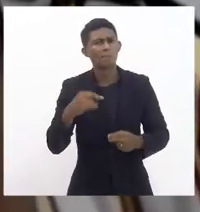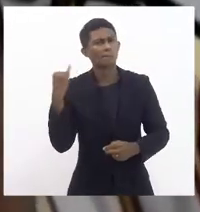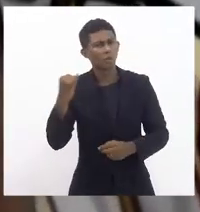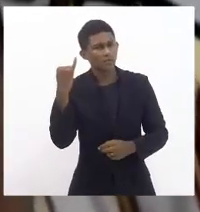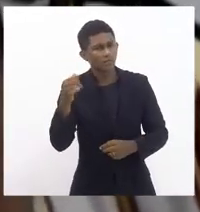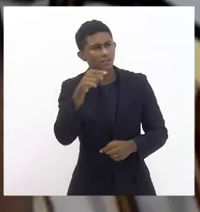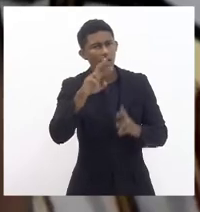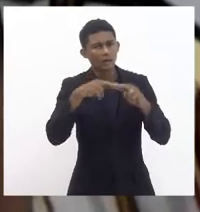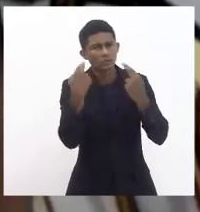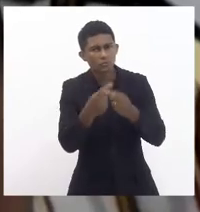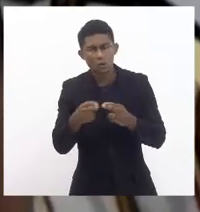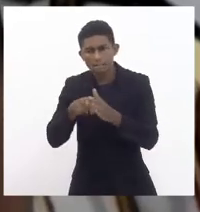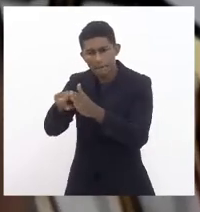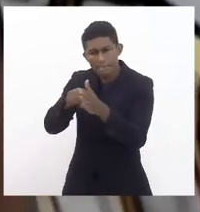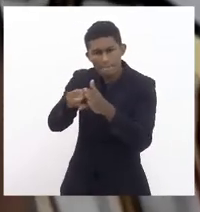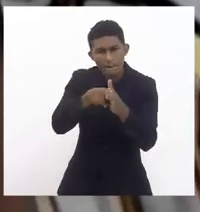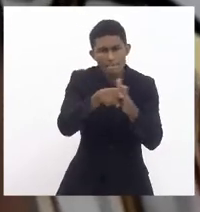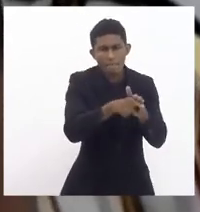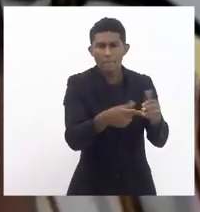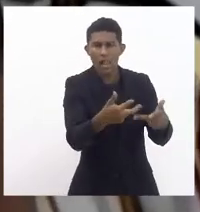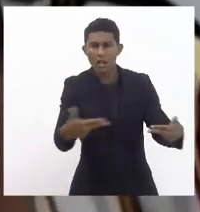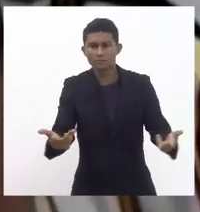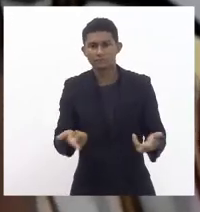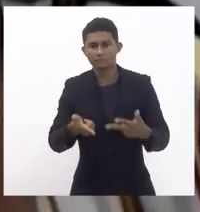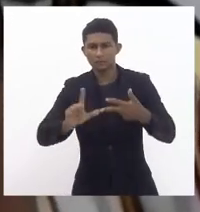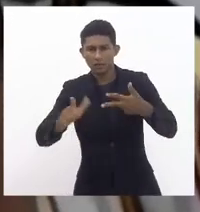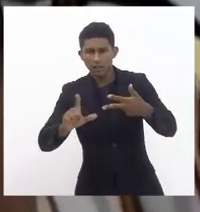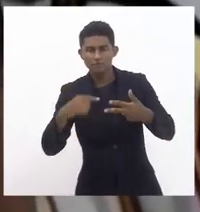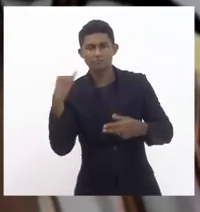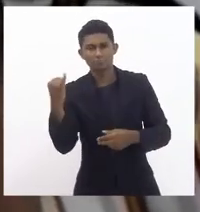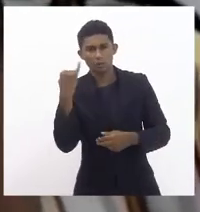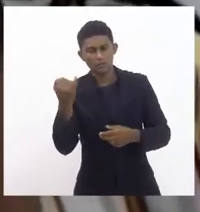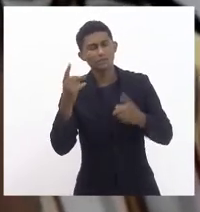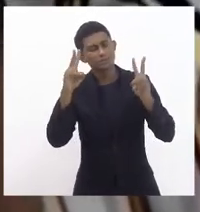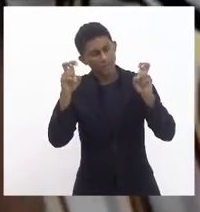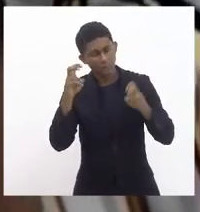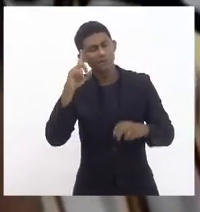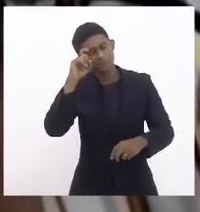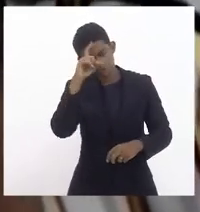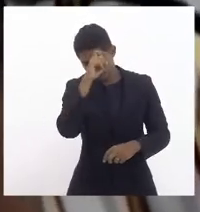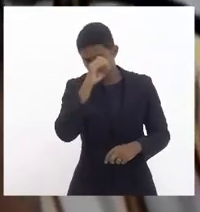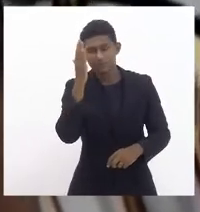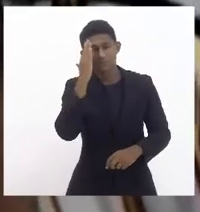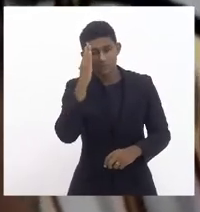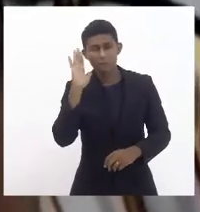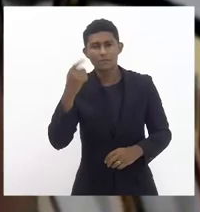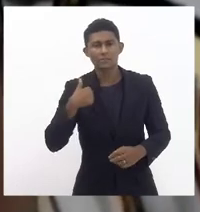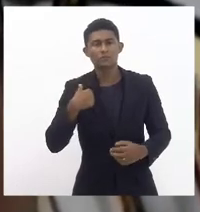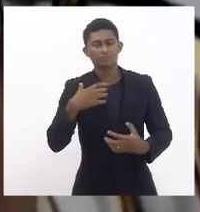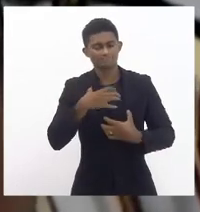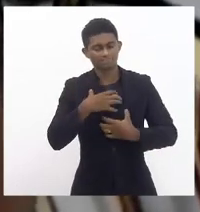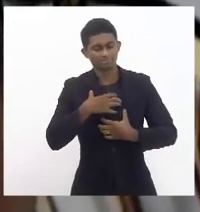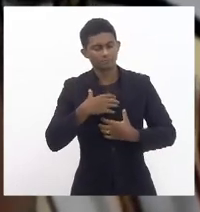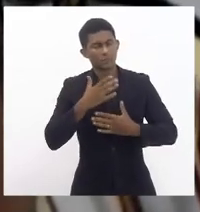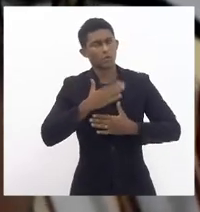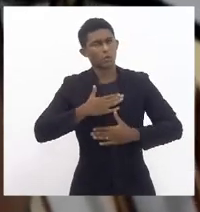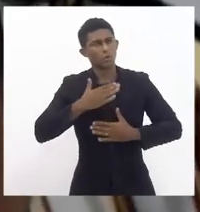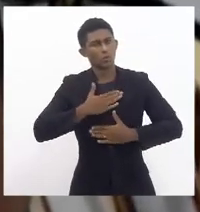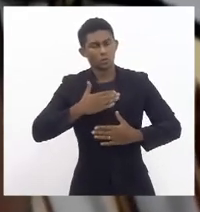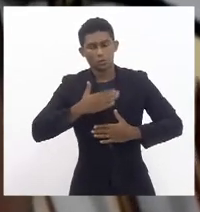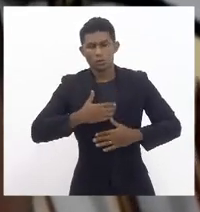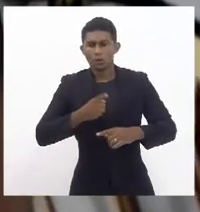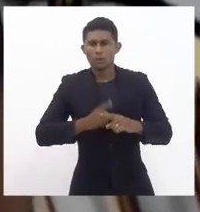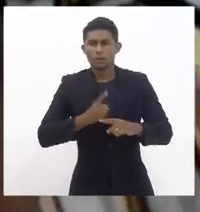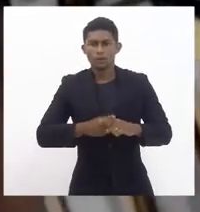né a partir do Legislativo nesse tema que é tão duro e fica até mais tranquilo para a gente falar sobre isso